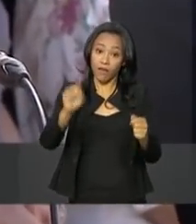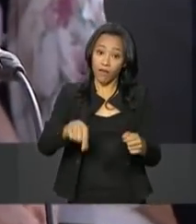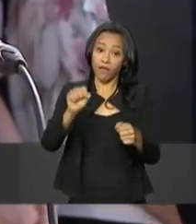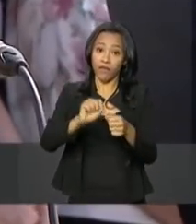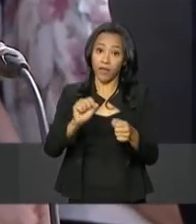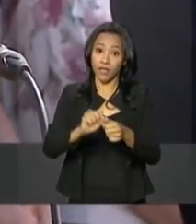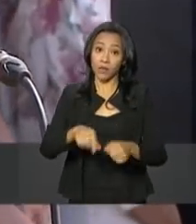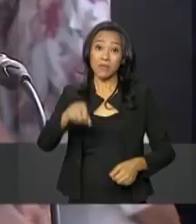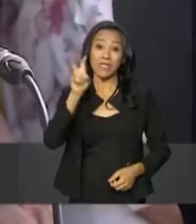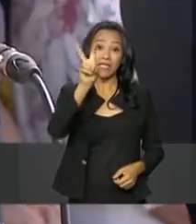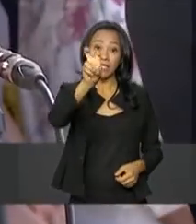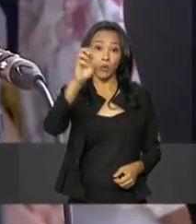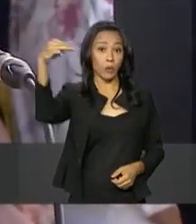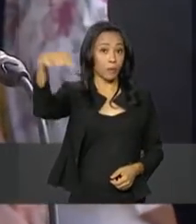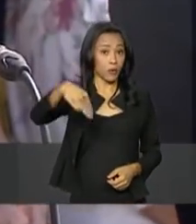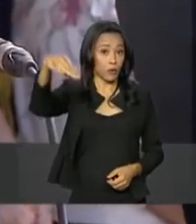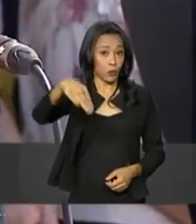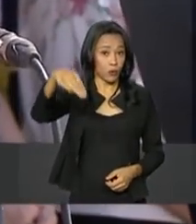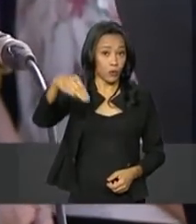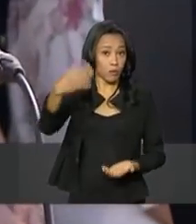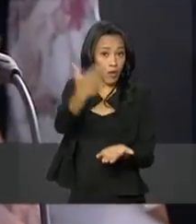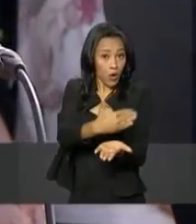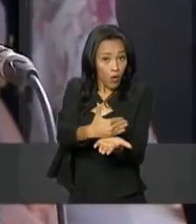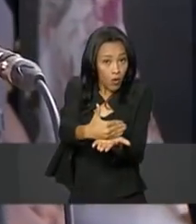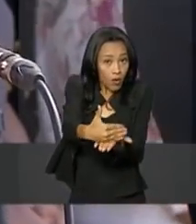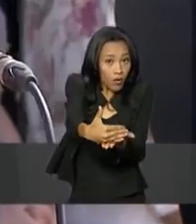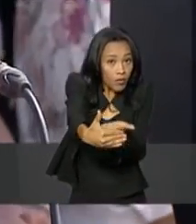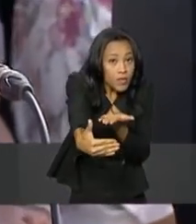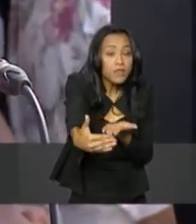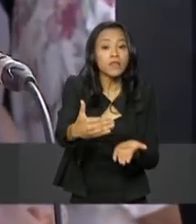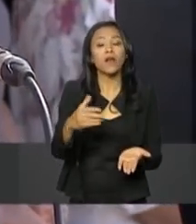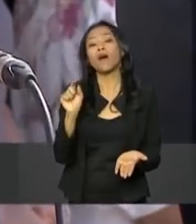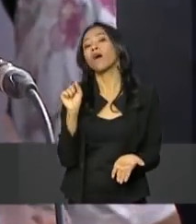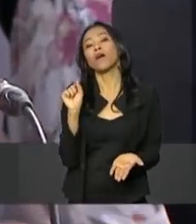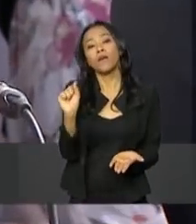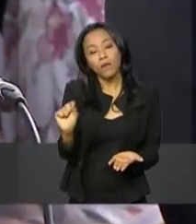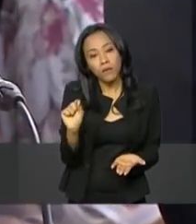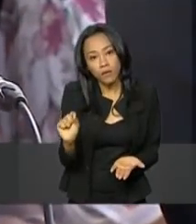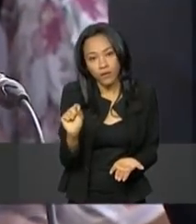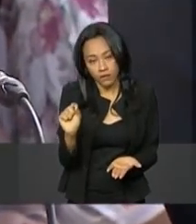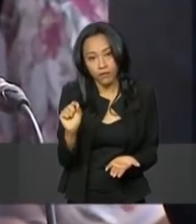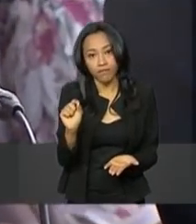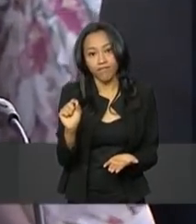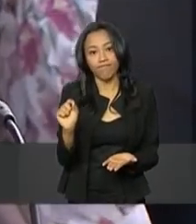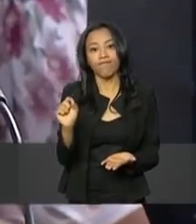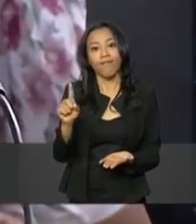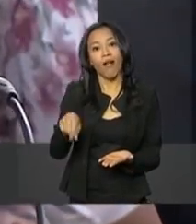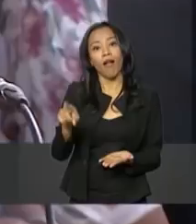são 5 minutos para iniciar todo o procedimento, para